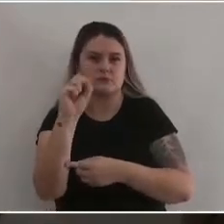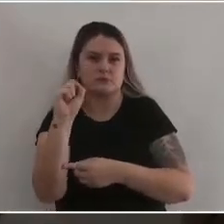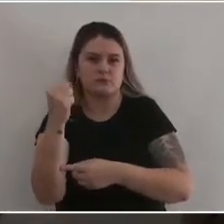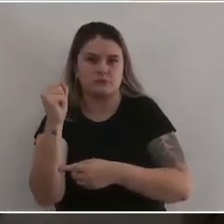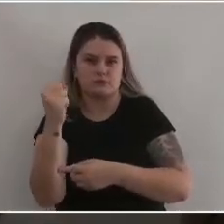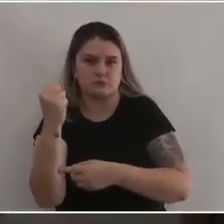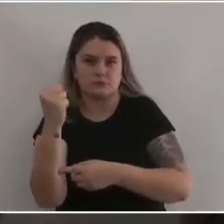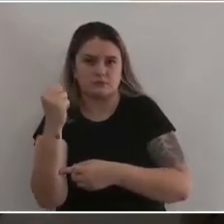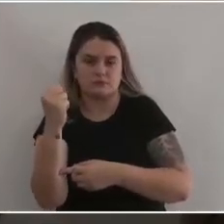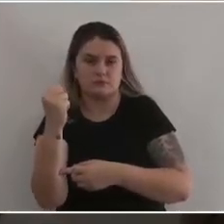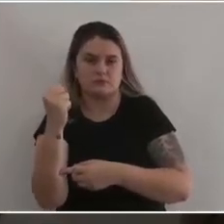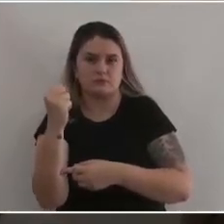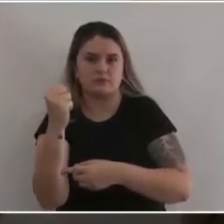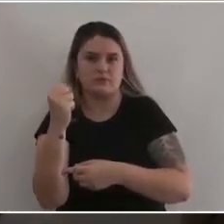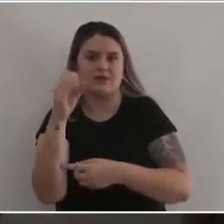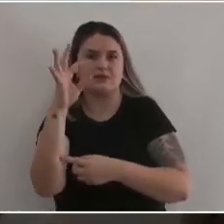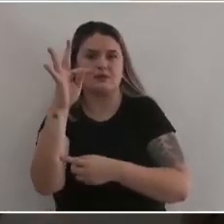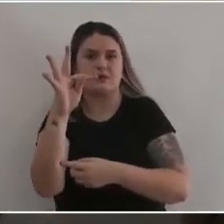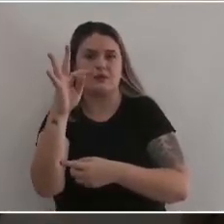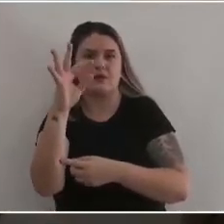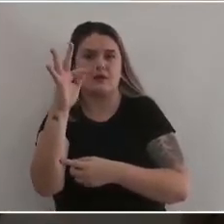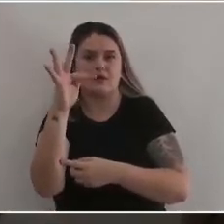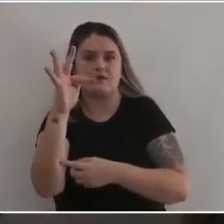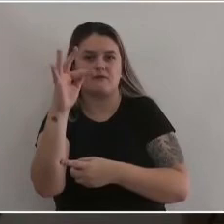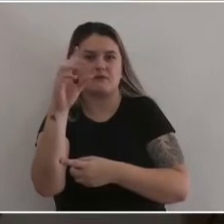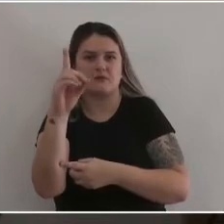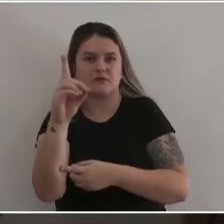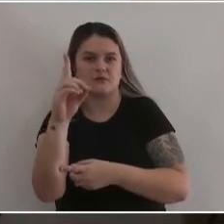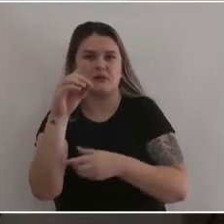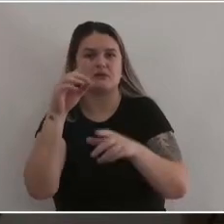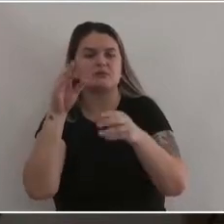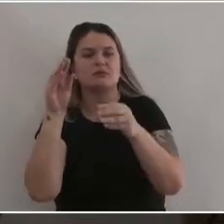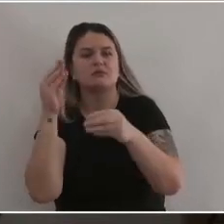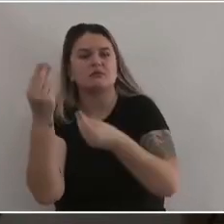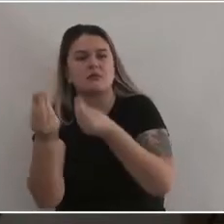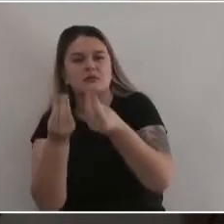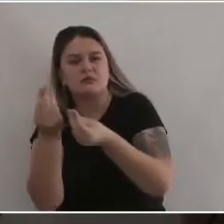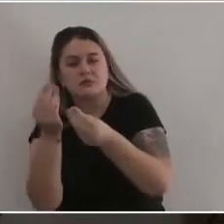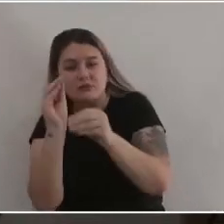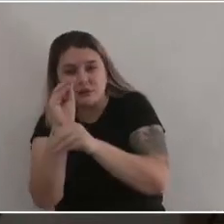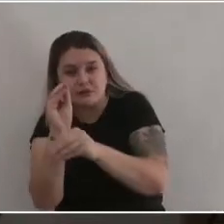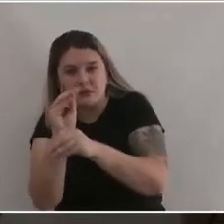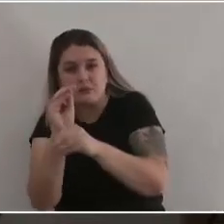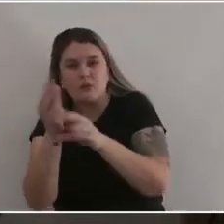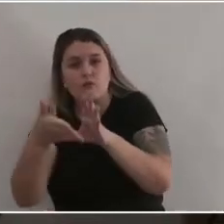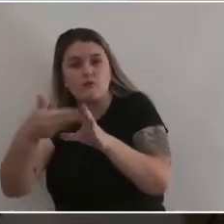5.258, e o TFD, tratamento fora do domicílio, foram